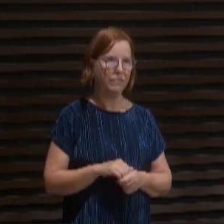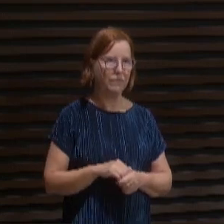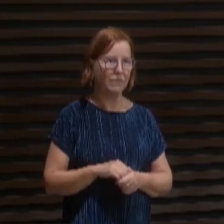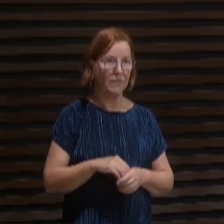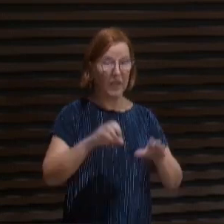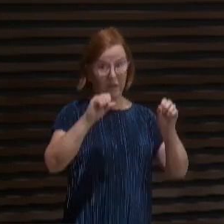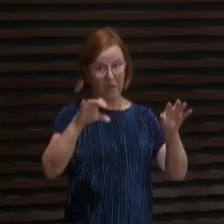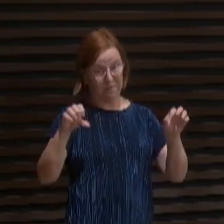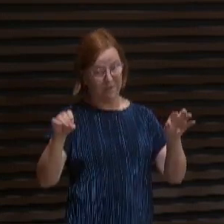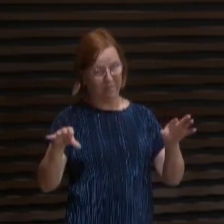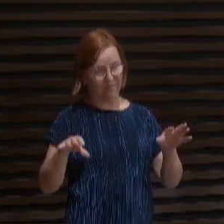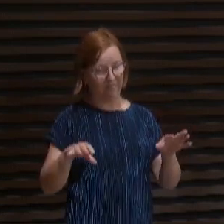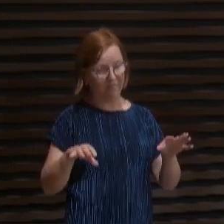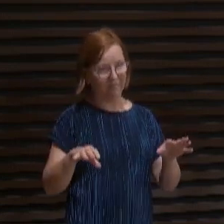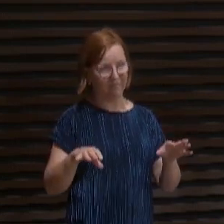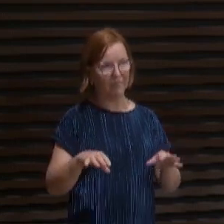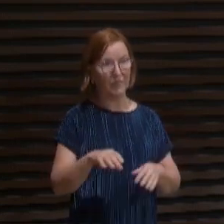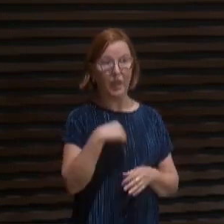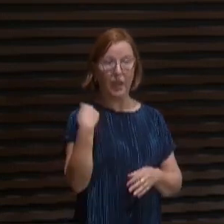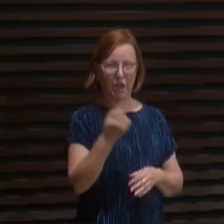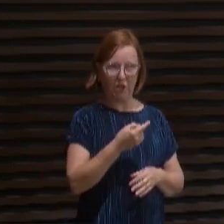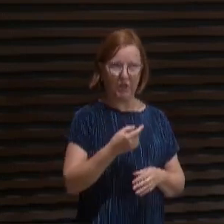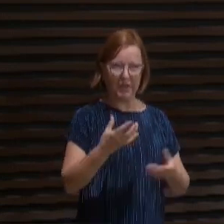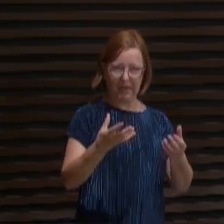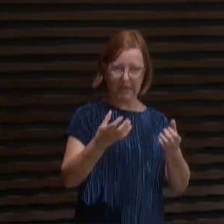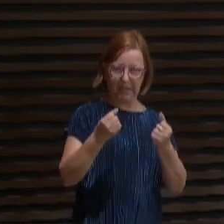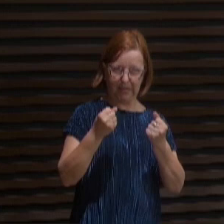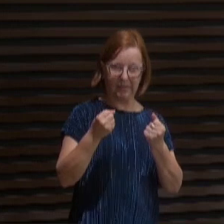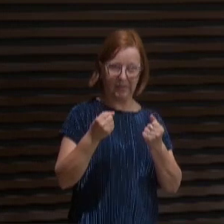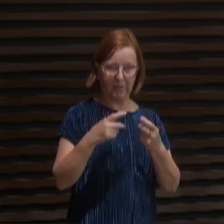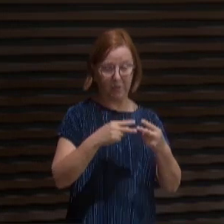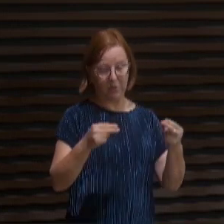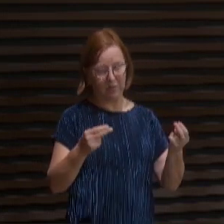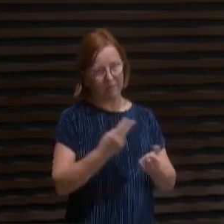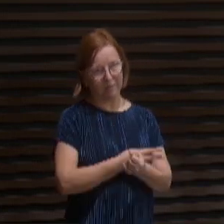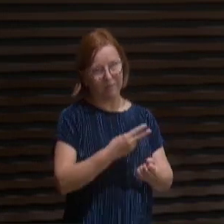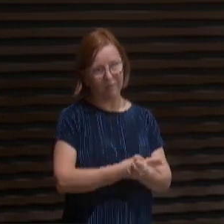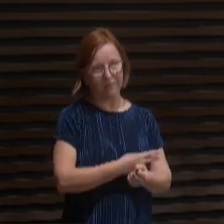iluminado. E nós comemos gato por lebre.